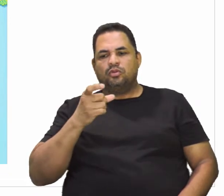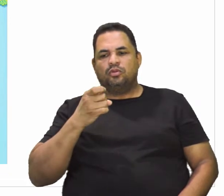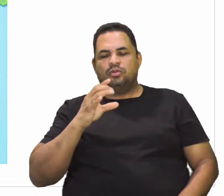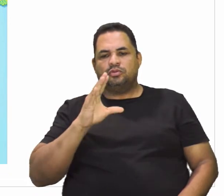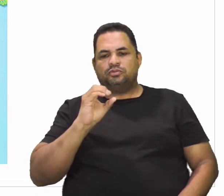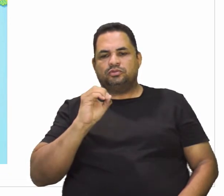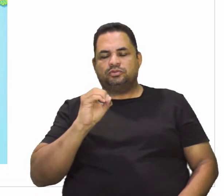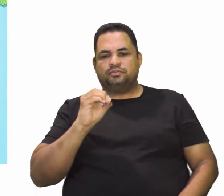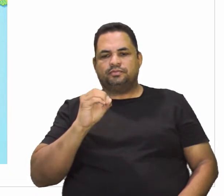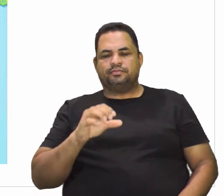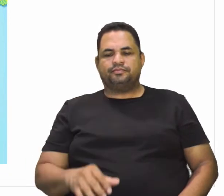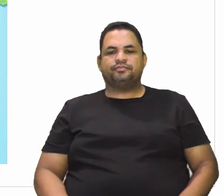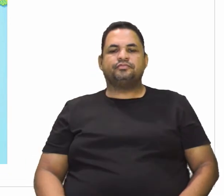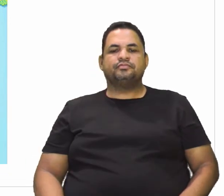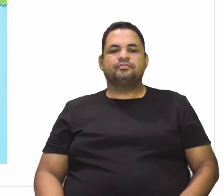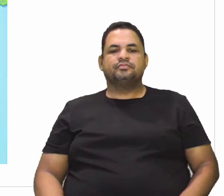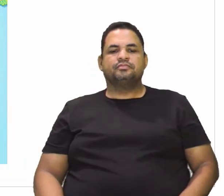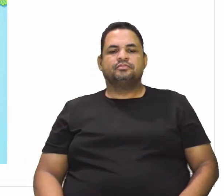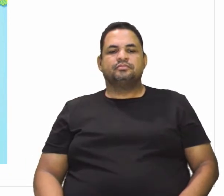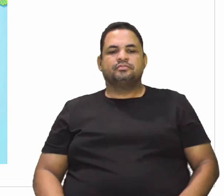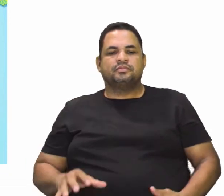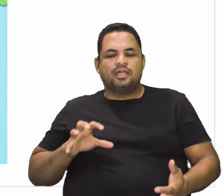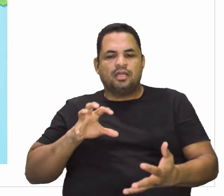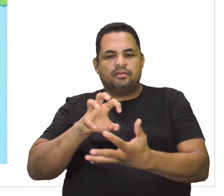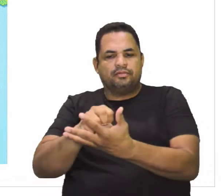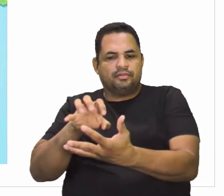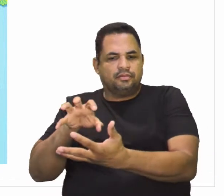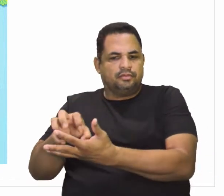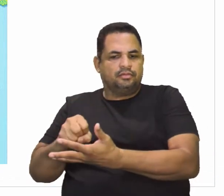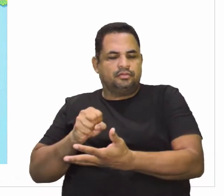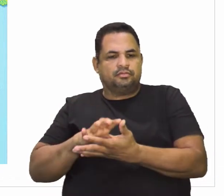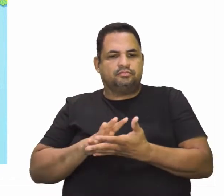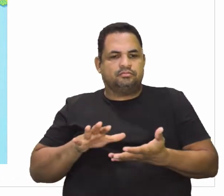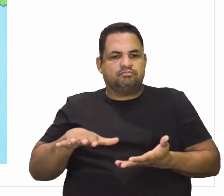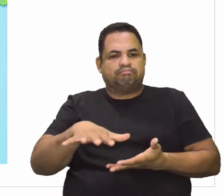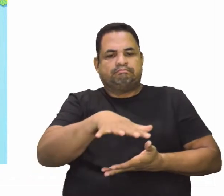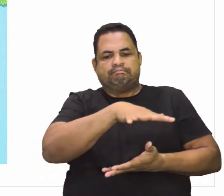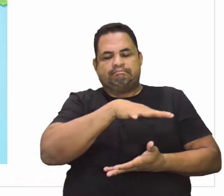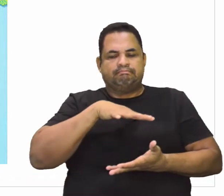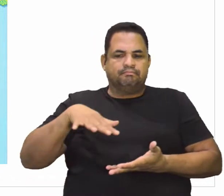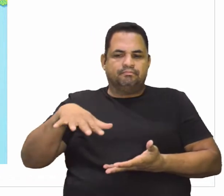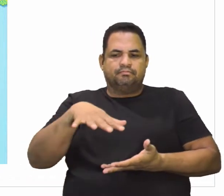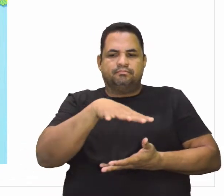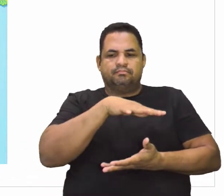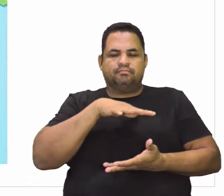aí ortodoxo que vai conquistar, vai tomar